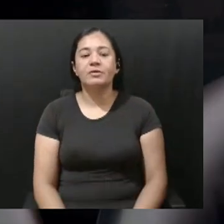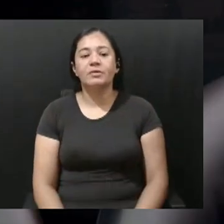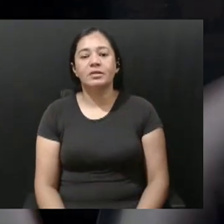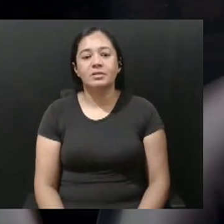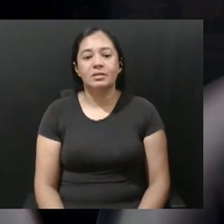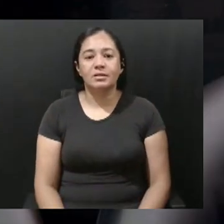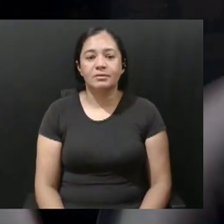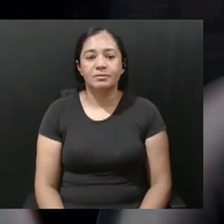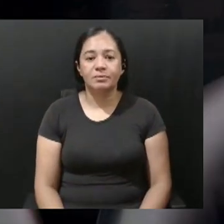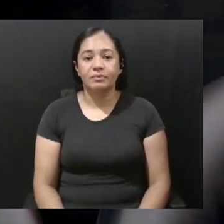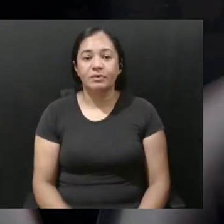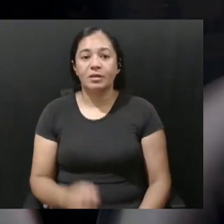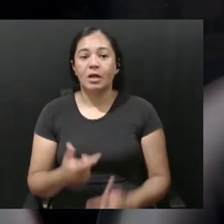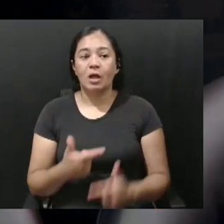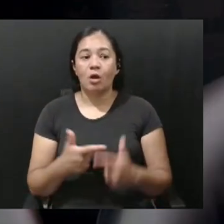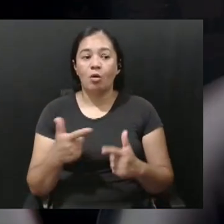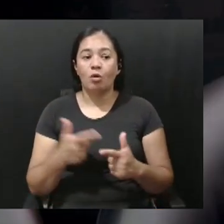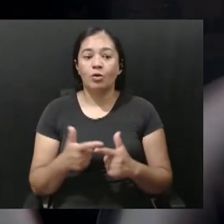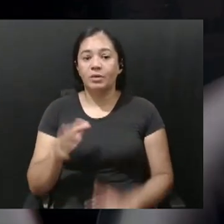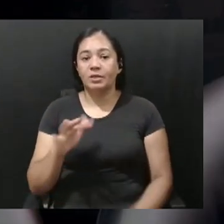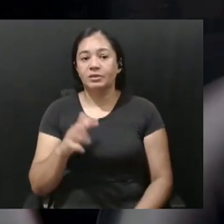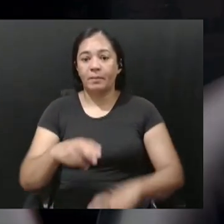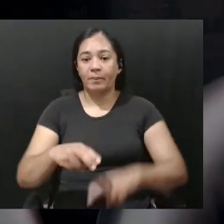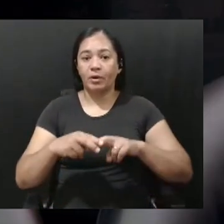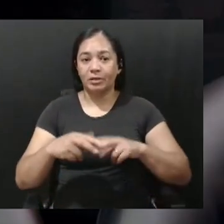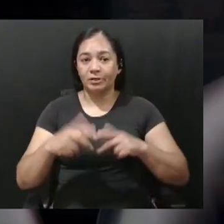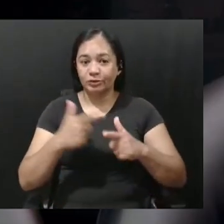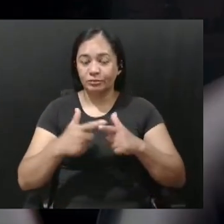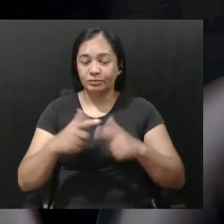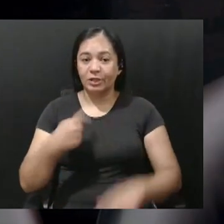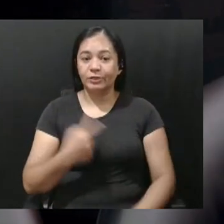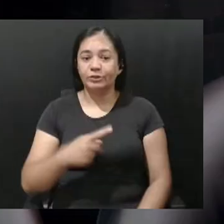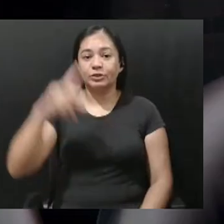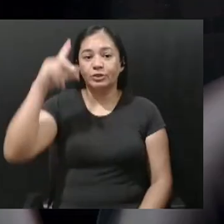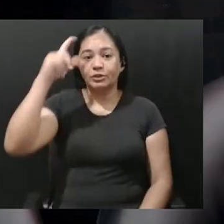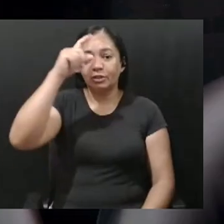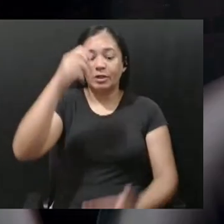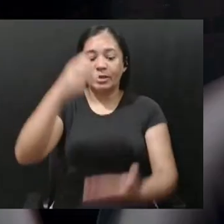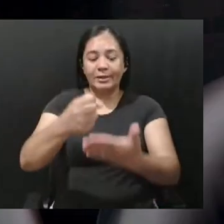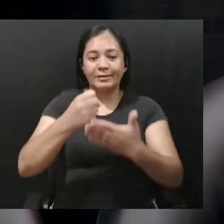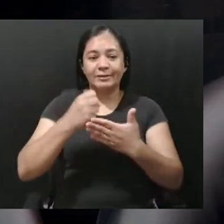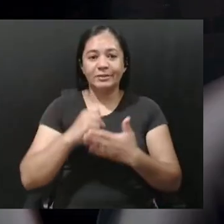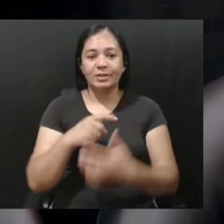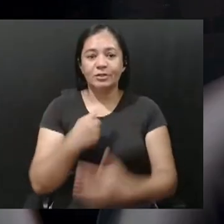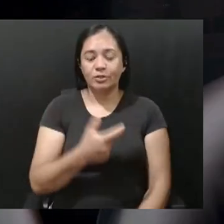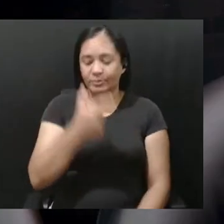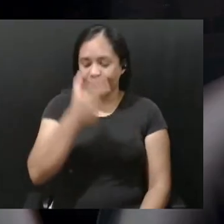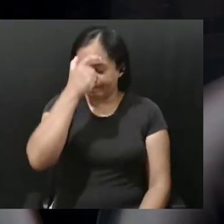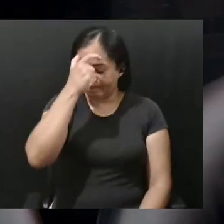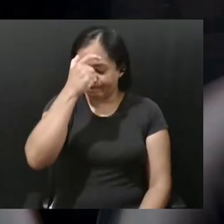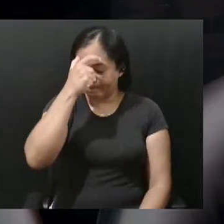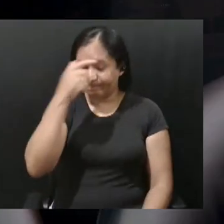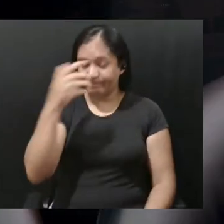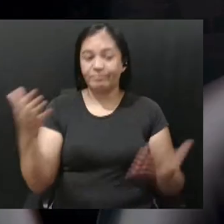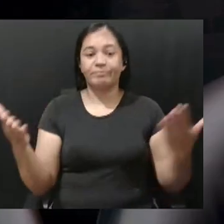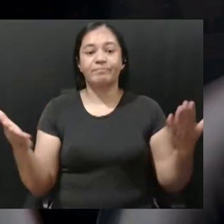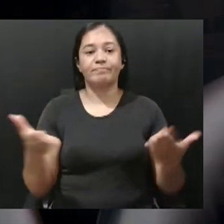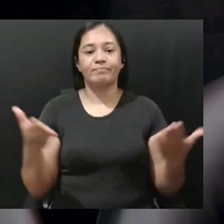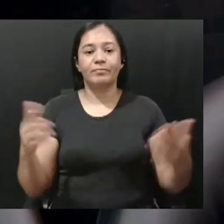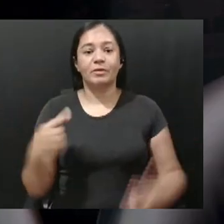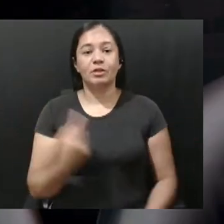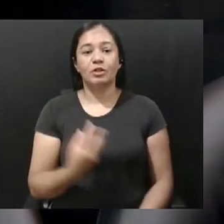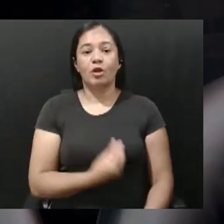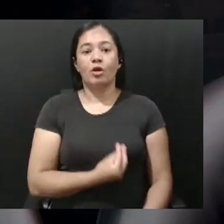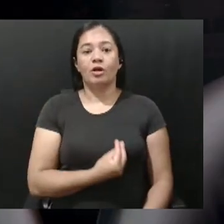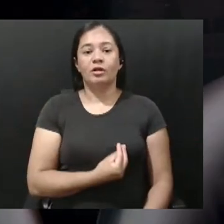em resolução de problema, é a nossa dificuldade em trazer a nossa consciência para o momento presente. A gente vive numa questão muito de antecipação